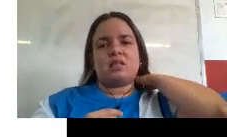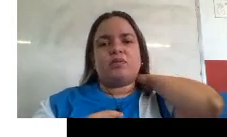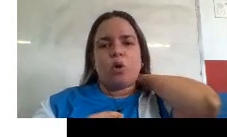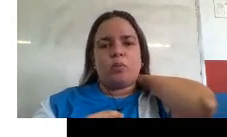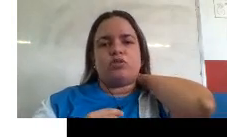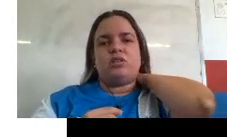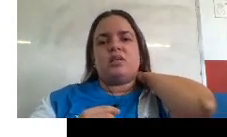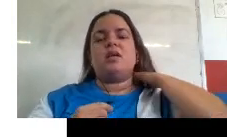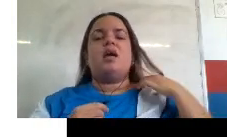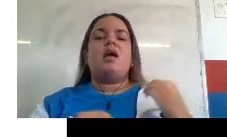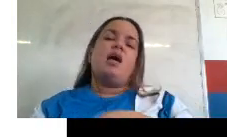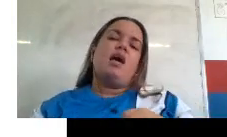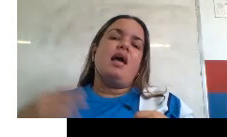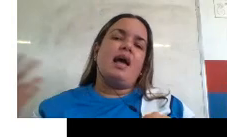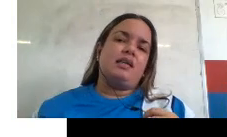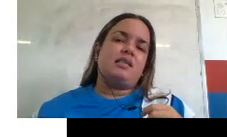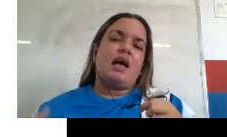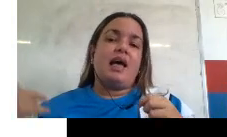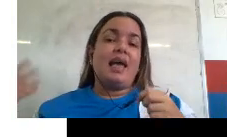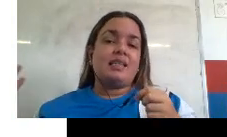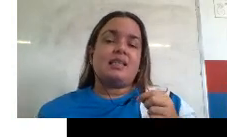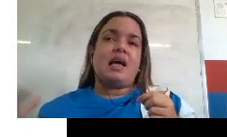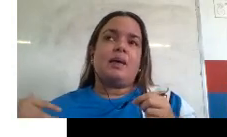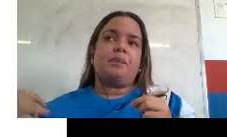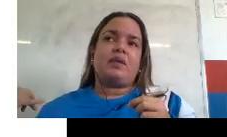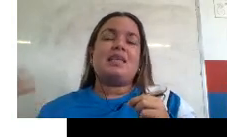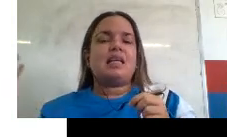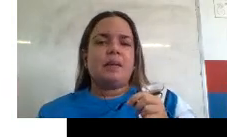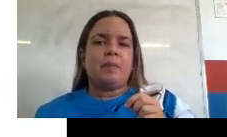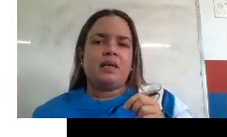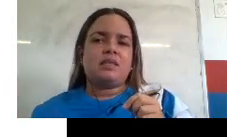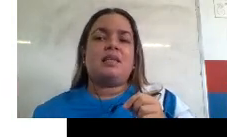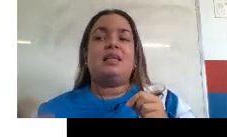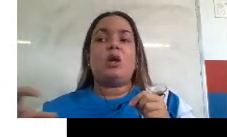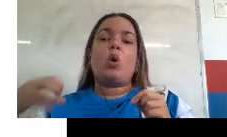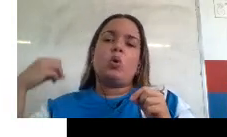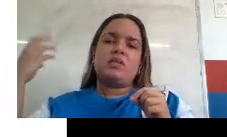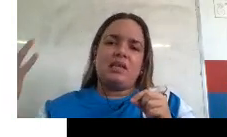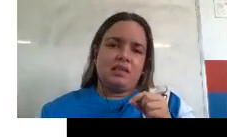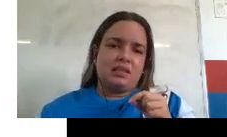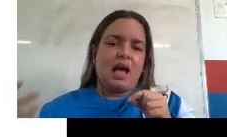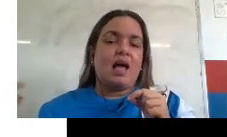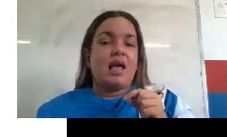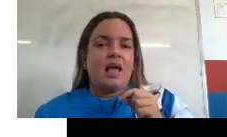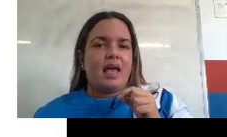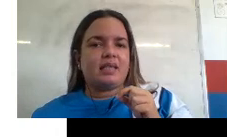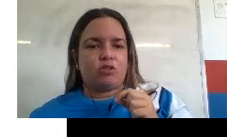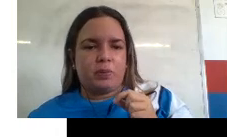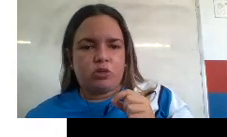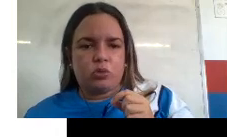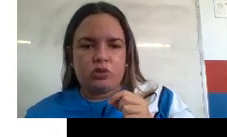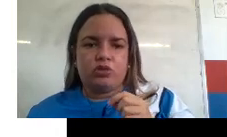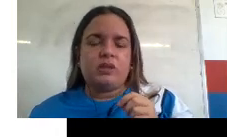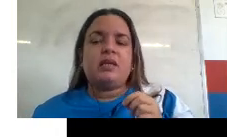são algumas das formas de realizar essa lembrança, né, de conscientizar